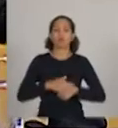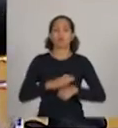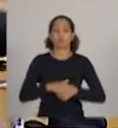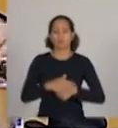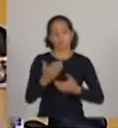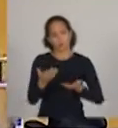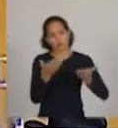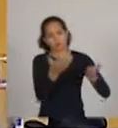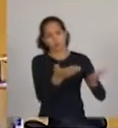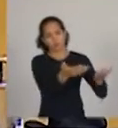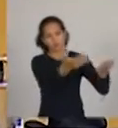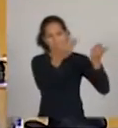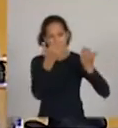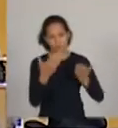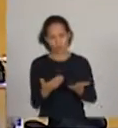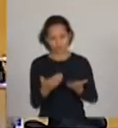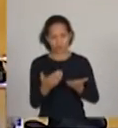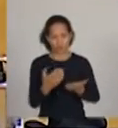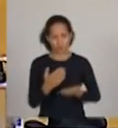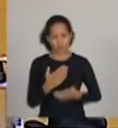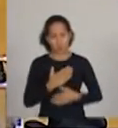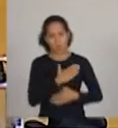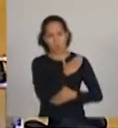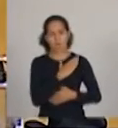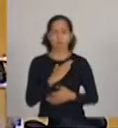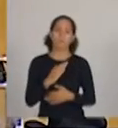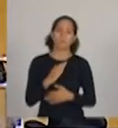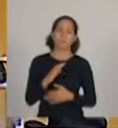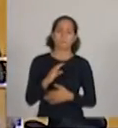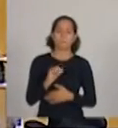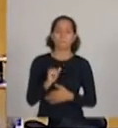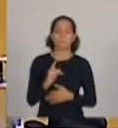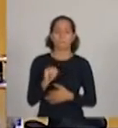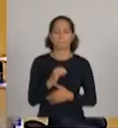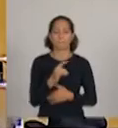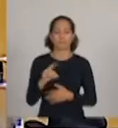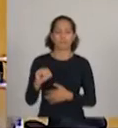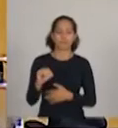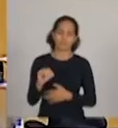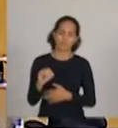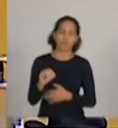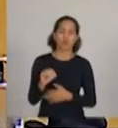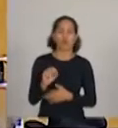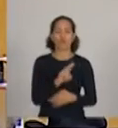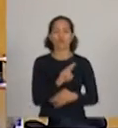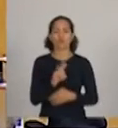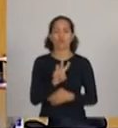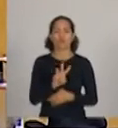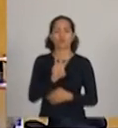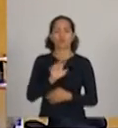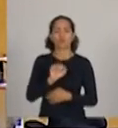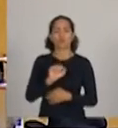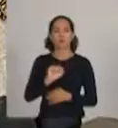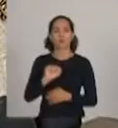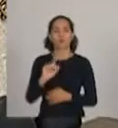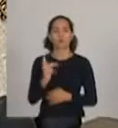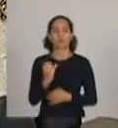cedo a palavra para o capitão de Mar e Guerra, Washington Luiz de Paula. Bom dia para o senhor,